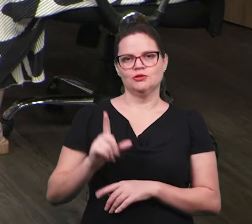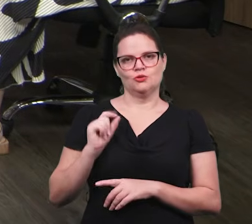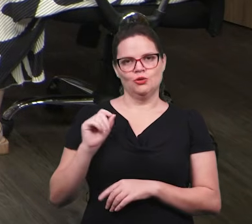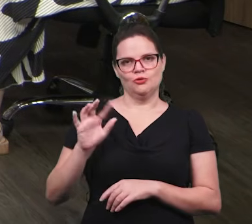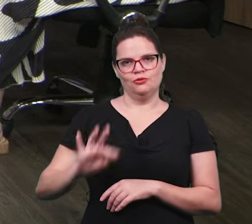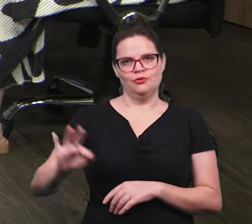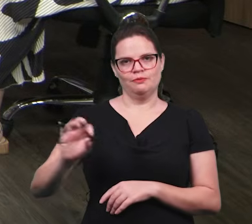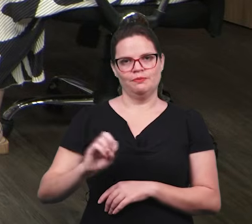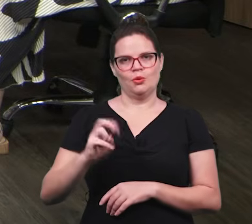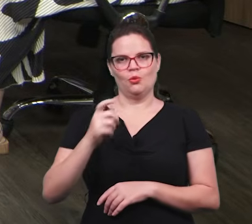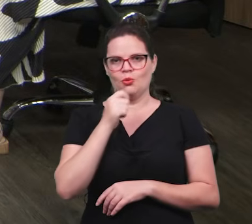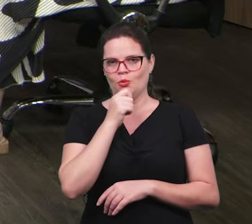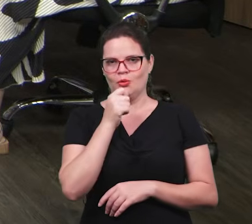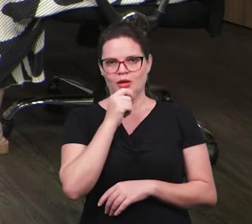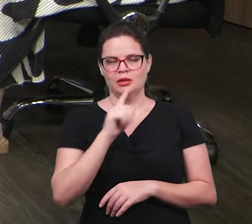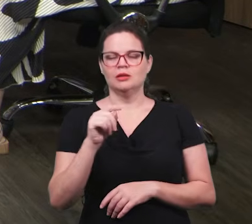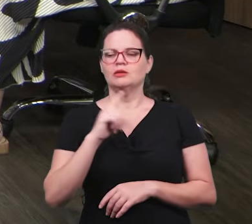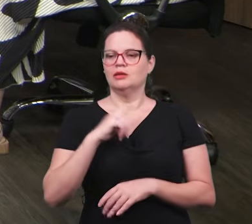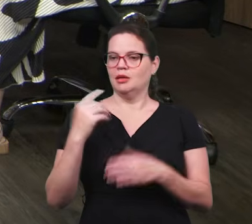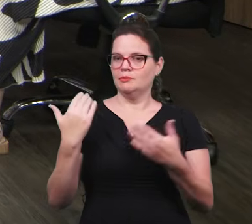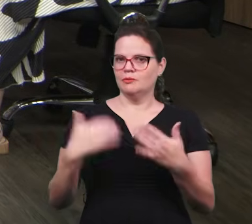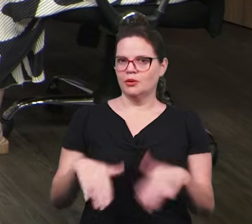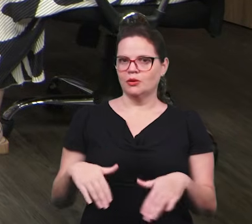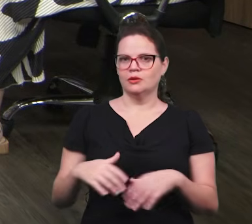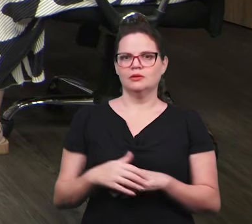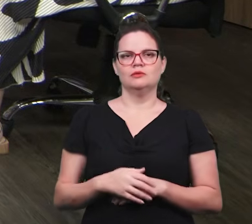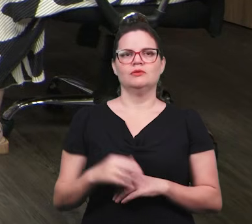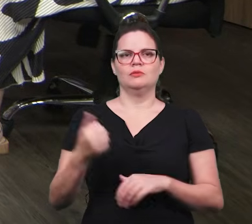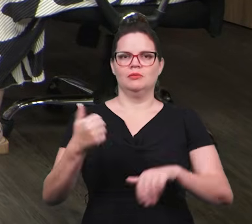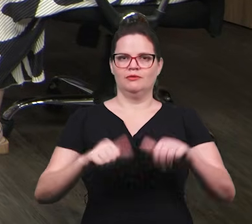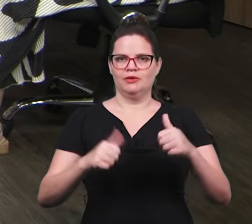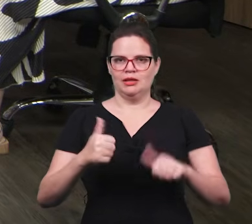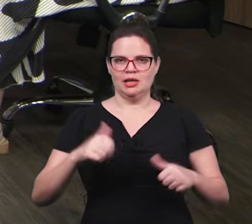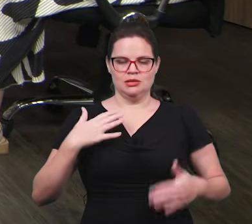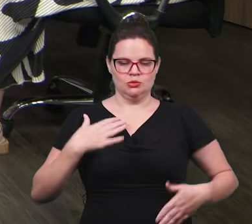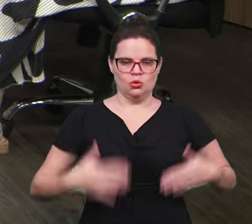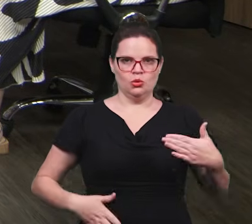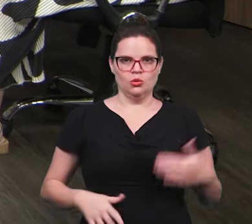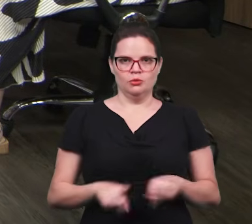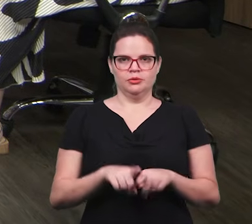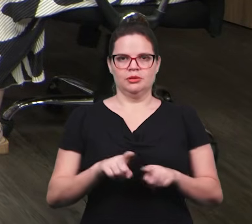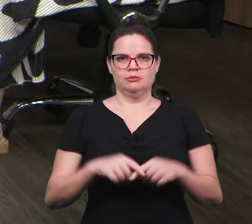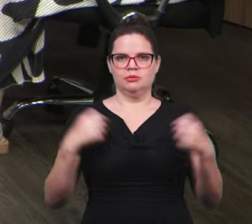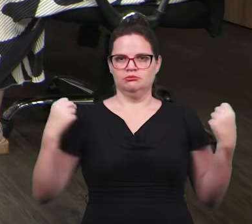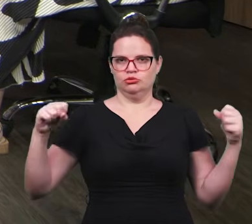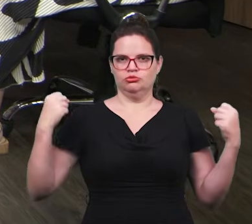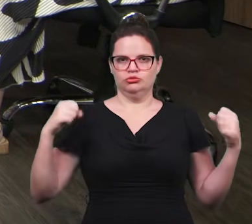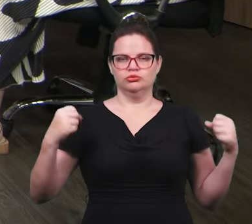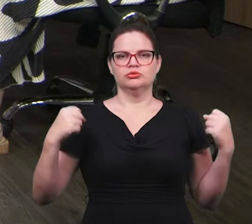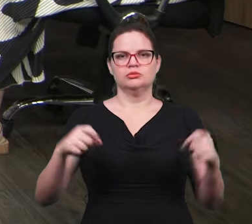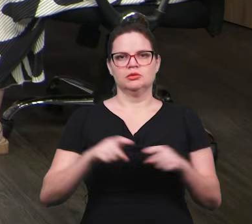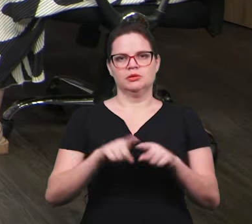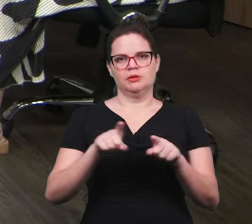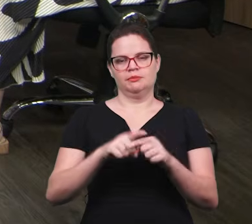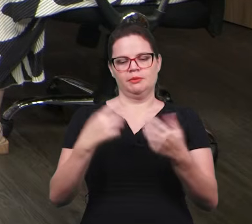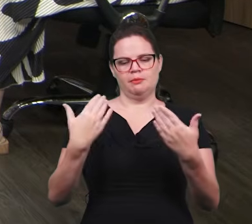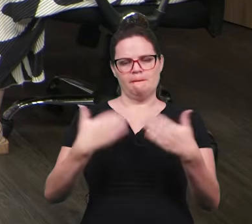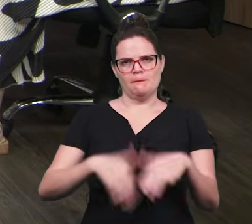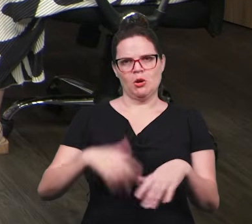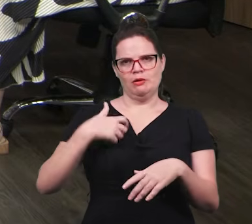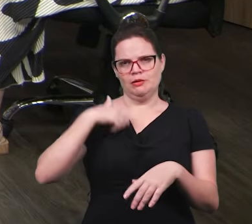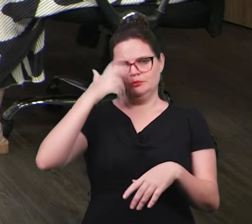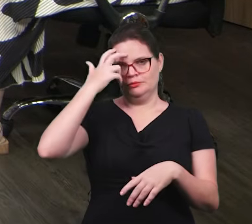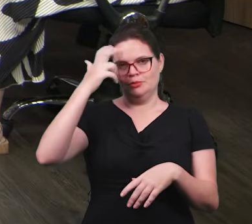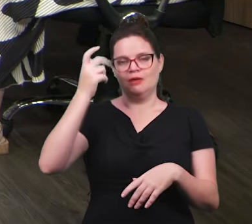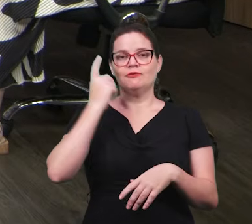iminência, geralmente tem uma prova, tem uma avaliação física, uma avaliação intelectual, e as vagas